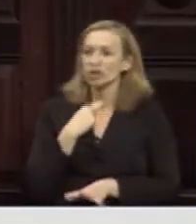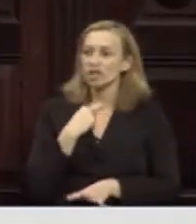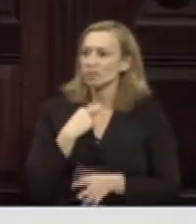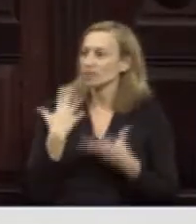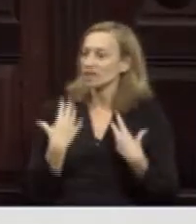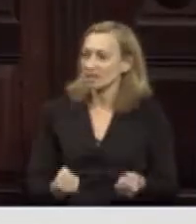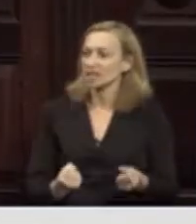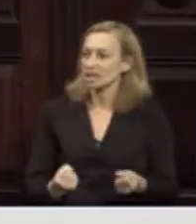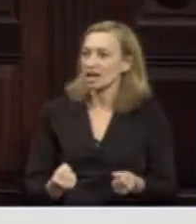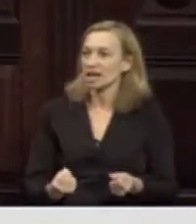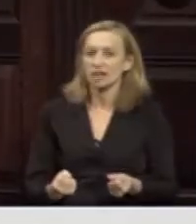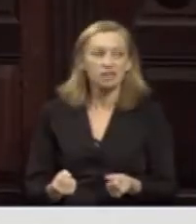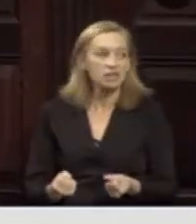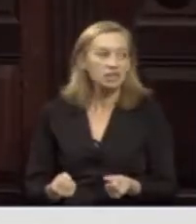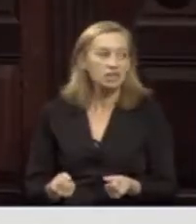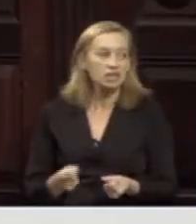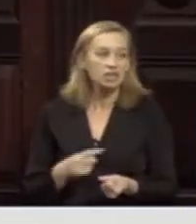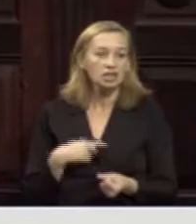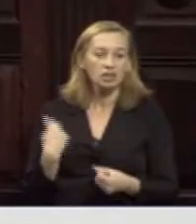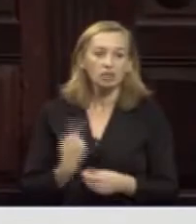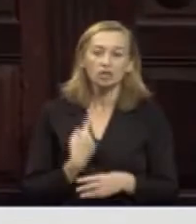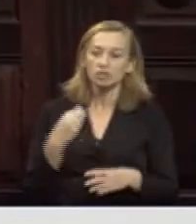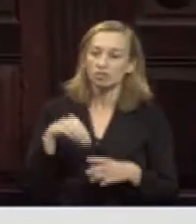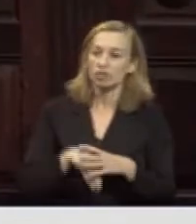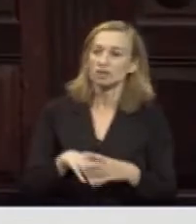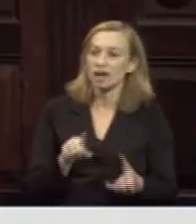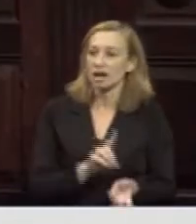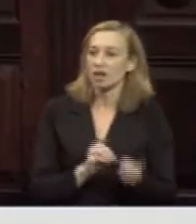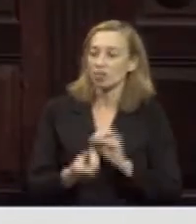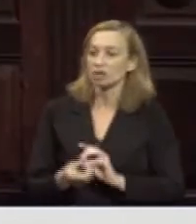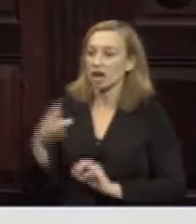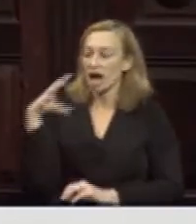que esse projeto seja levado à votação o mais rápido possível. Obrigado, senhor presidente.